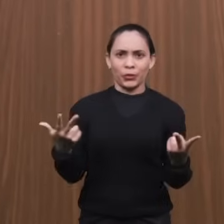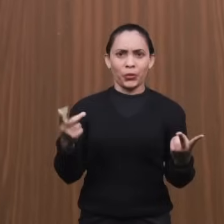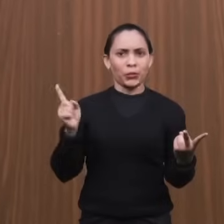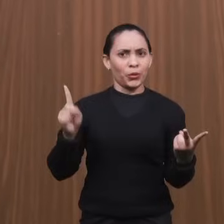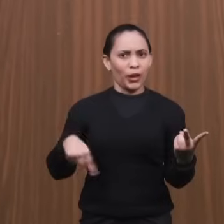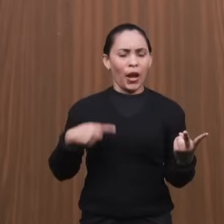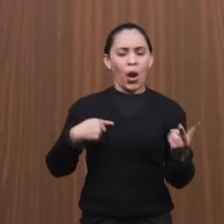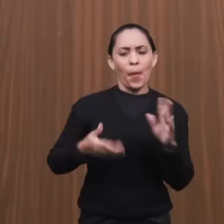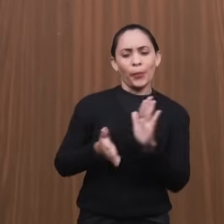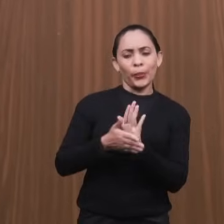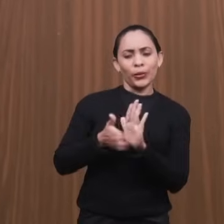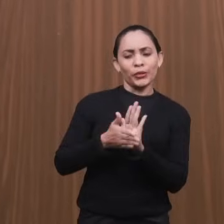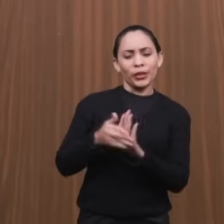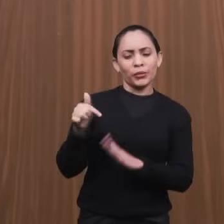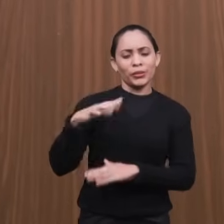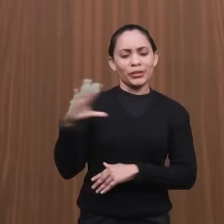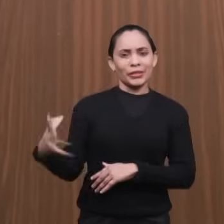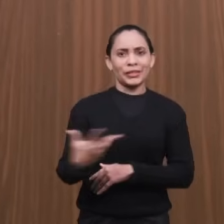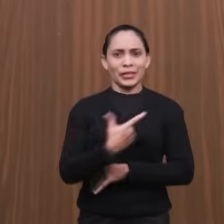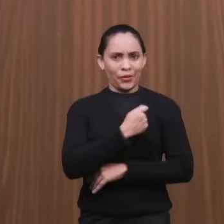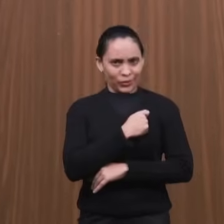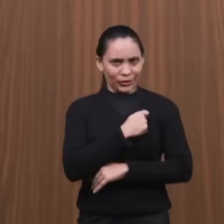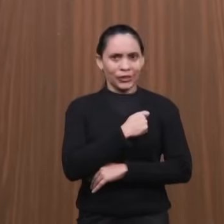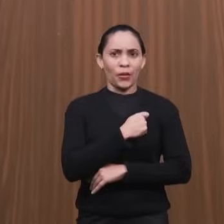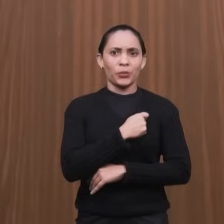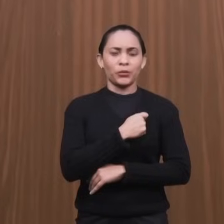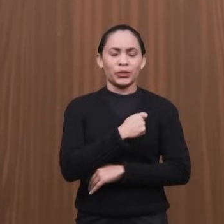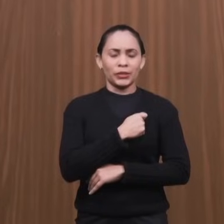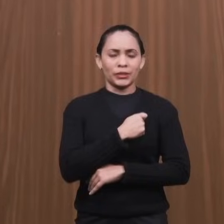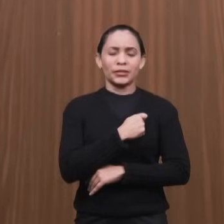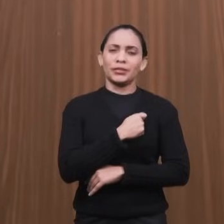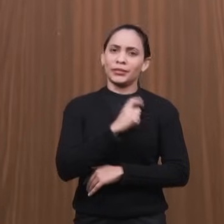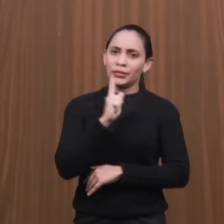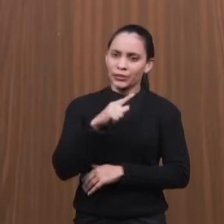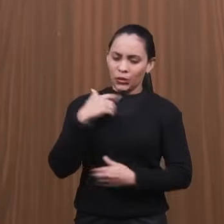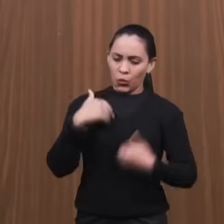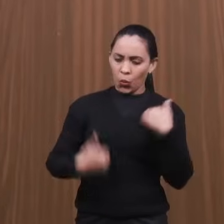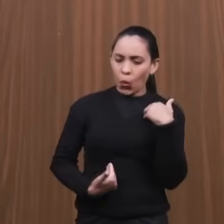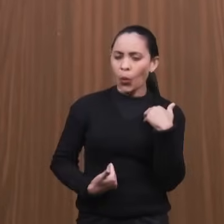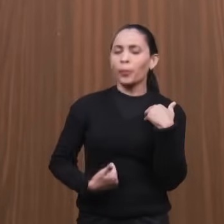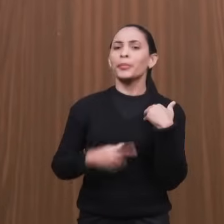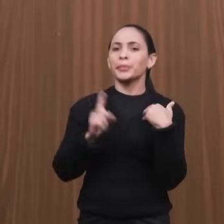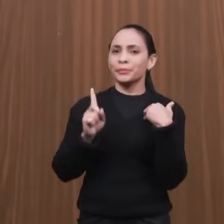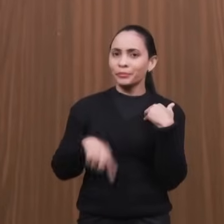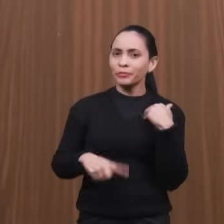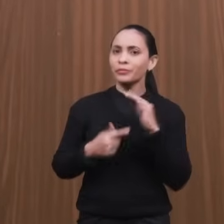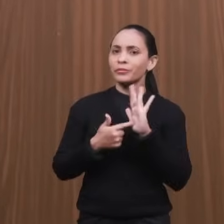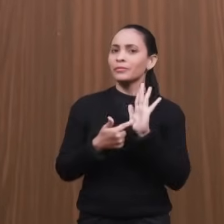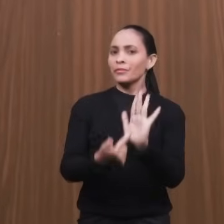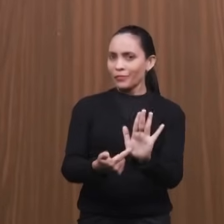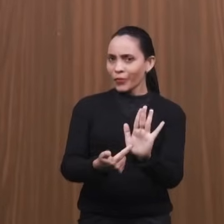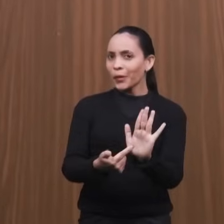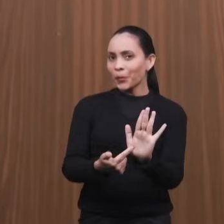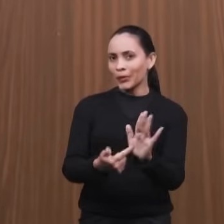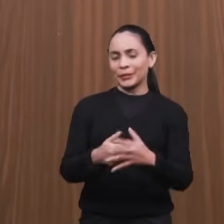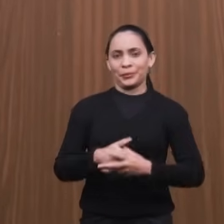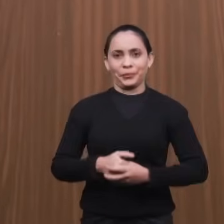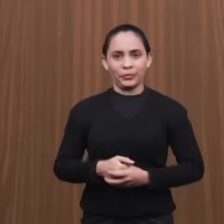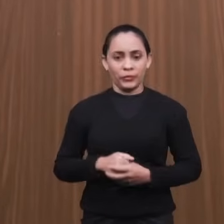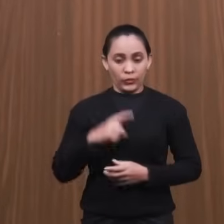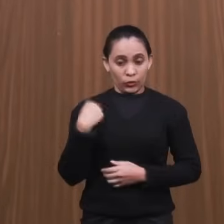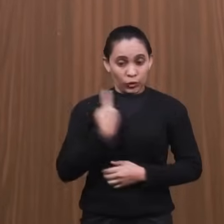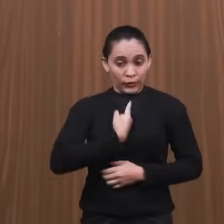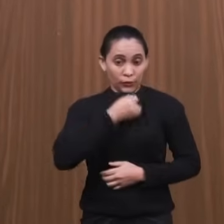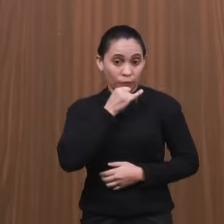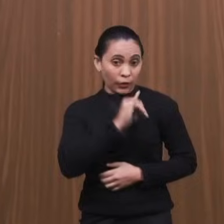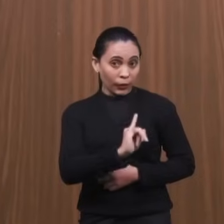o projeto de salvação é no corpo. É no corpo que ele se concretiza, porque